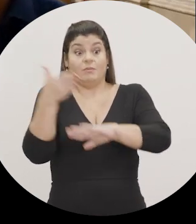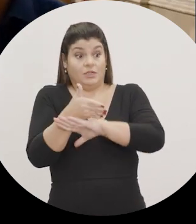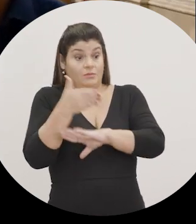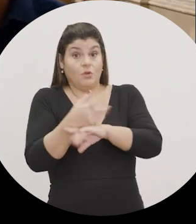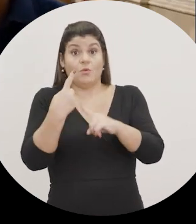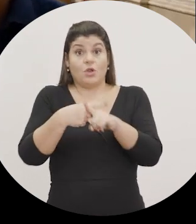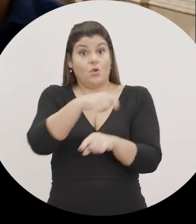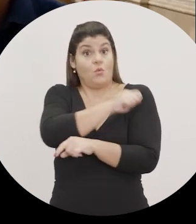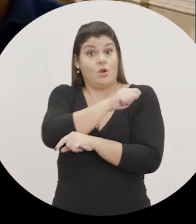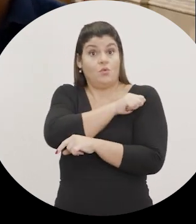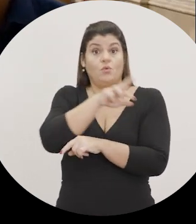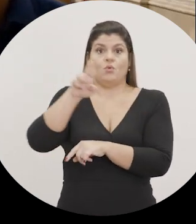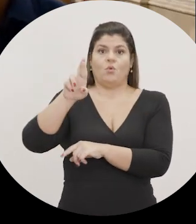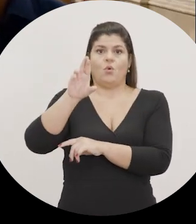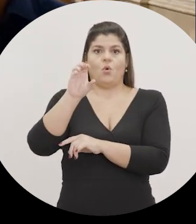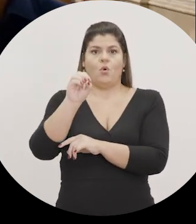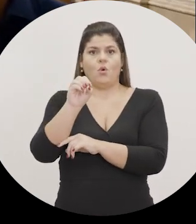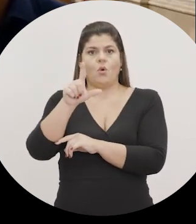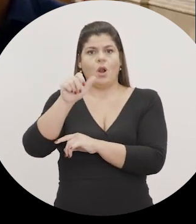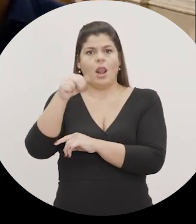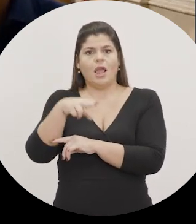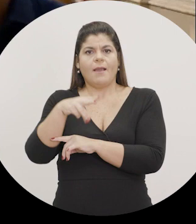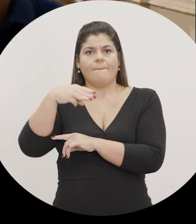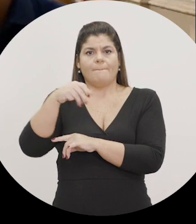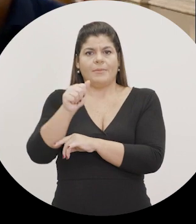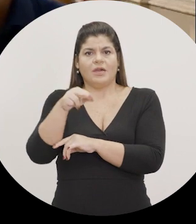aluno dele, o Roland Manuel, né,